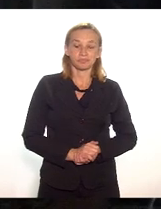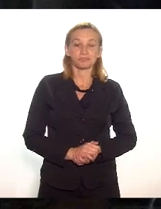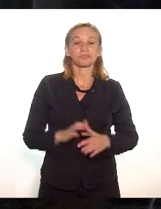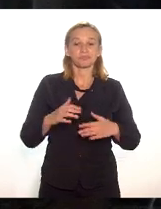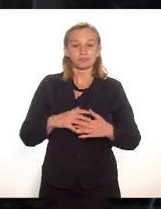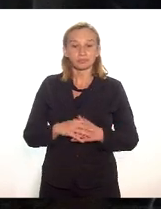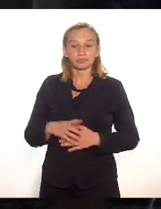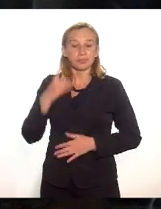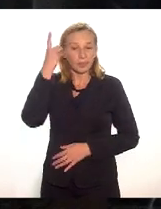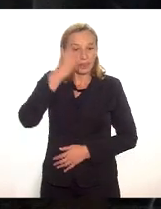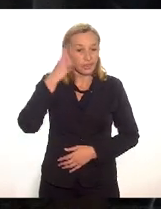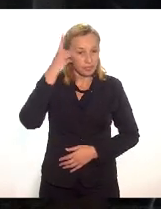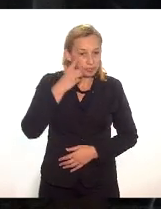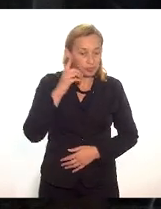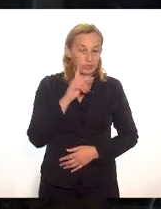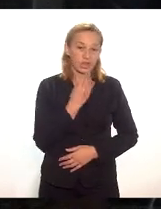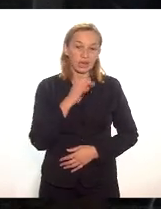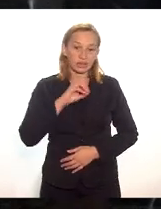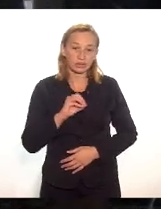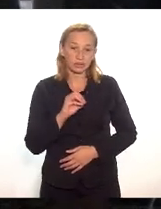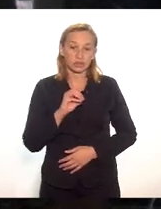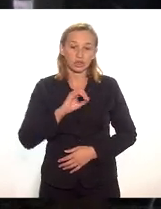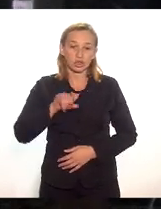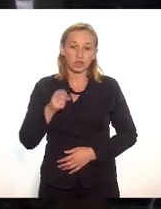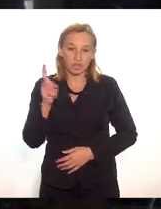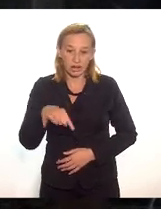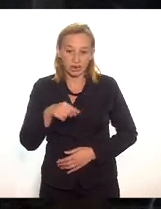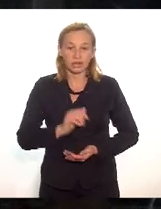Deputado Wellington José.